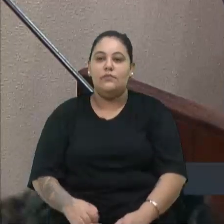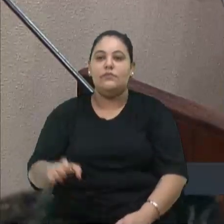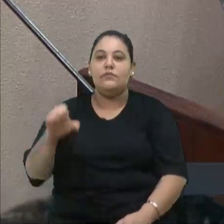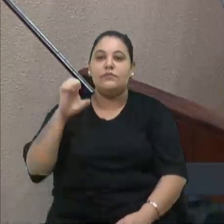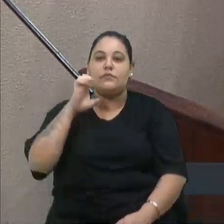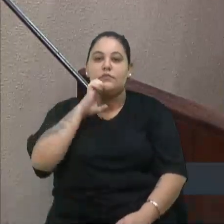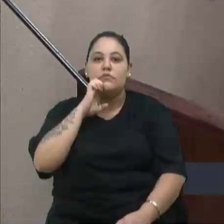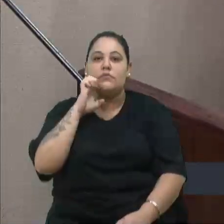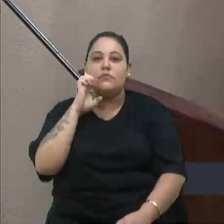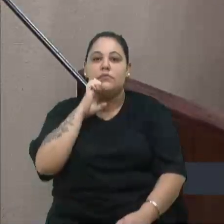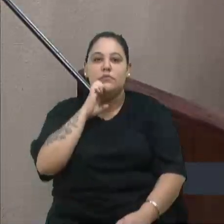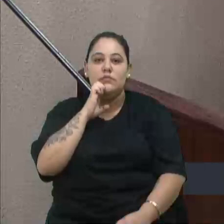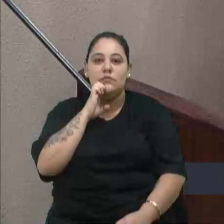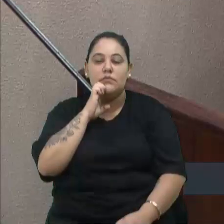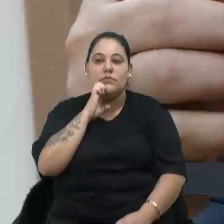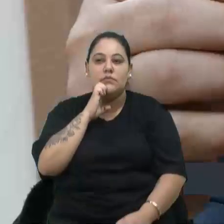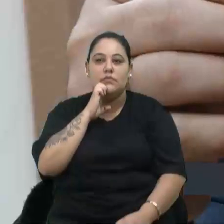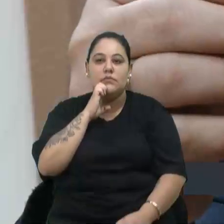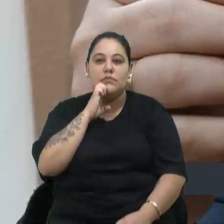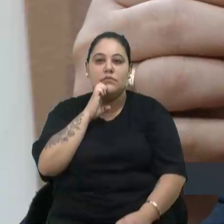Estela Balardim.